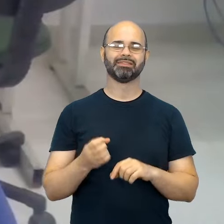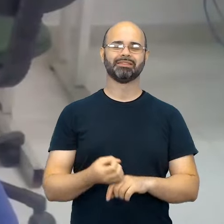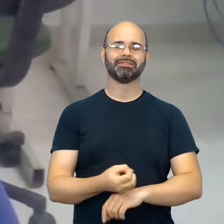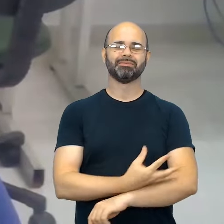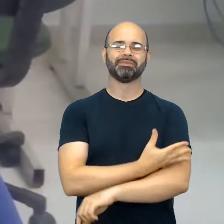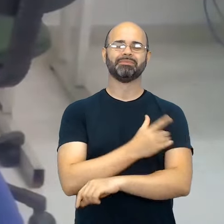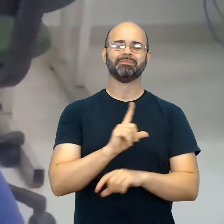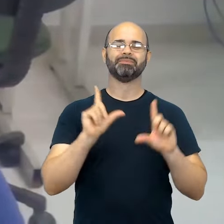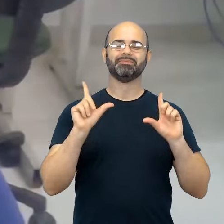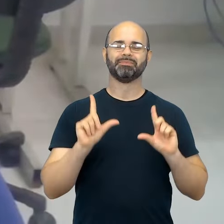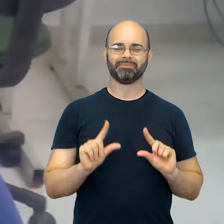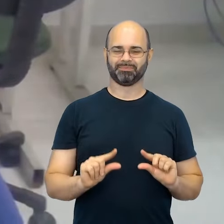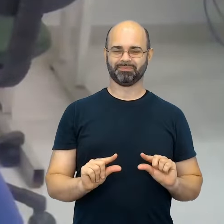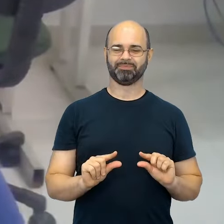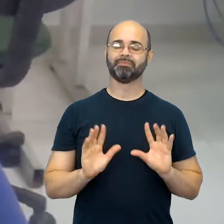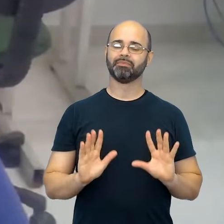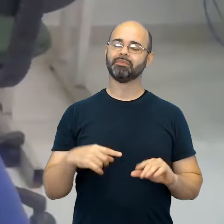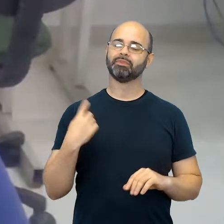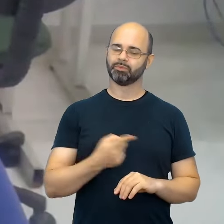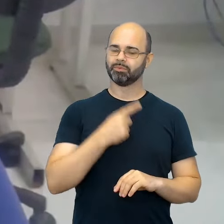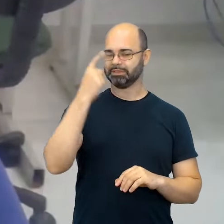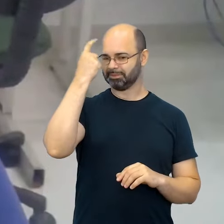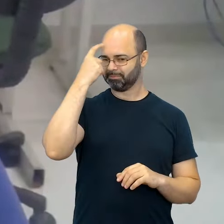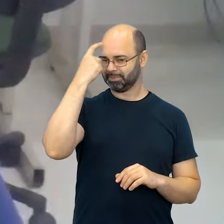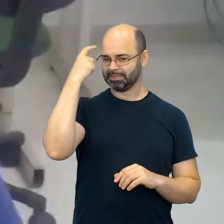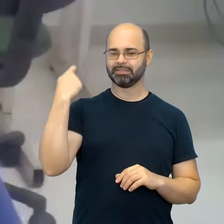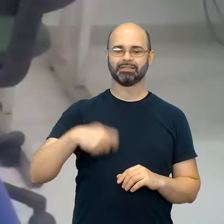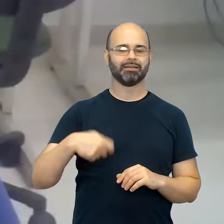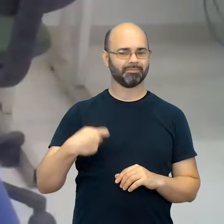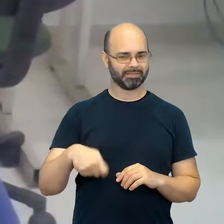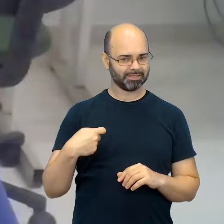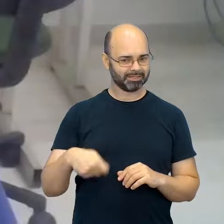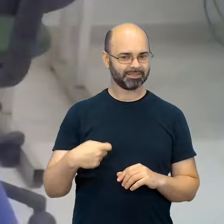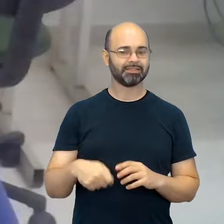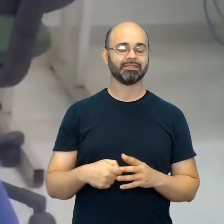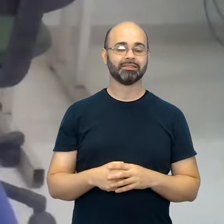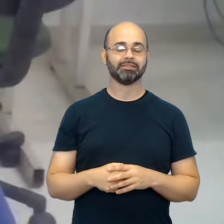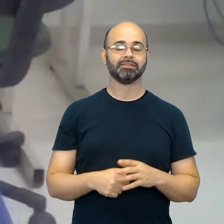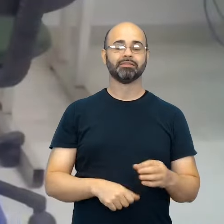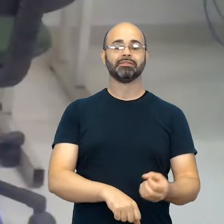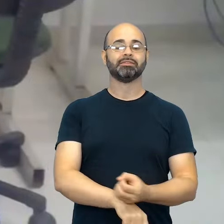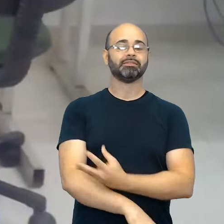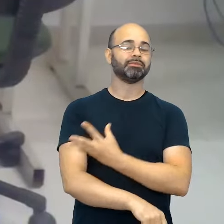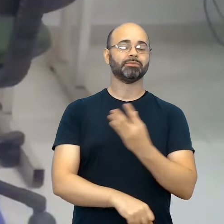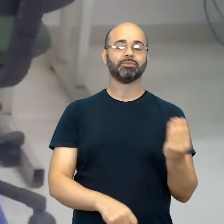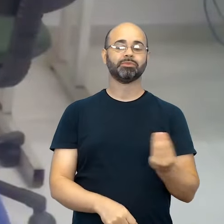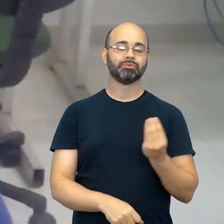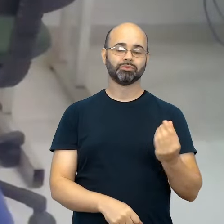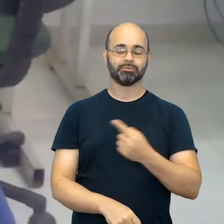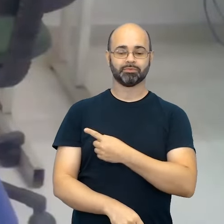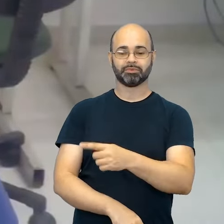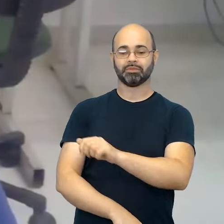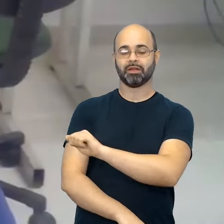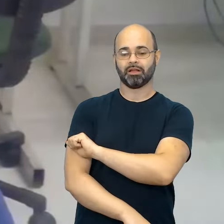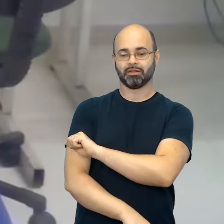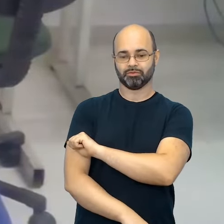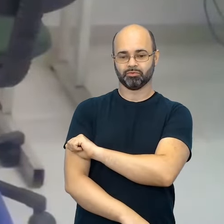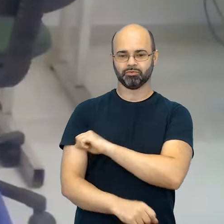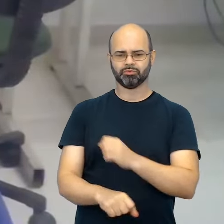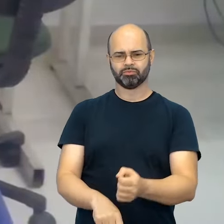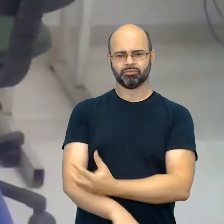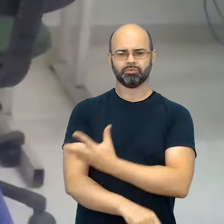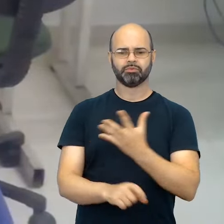retraída, e a gente precisa também pensar como as emoções dos nossos estudantes afetam o